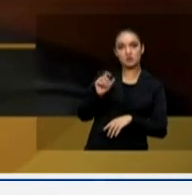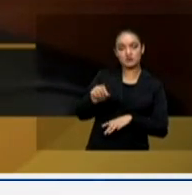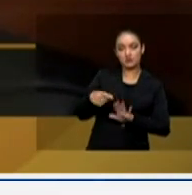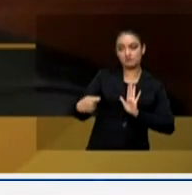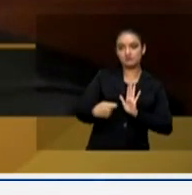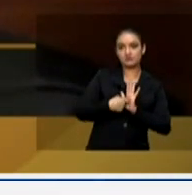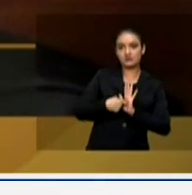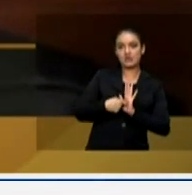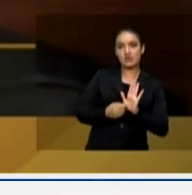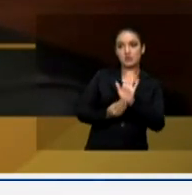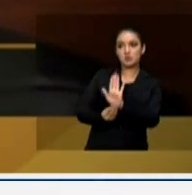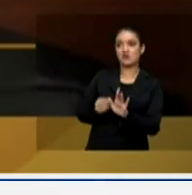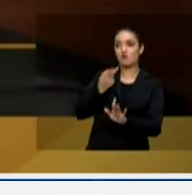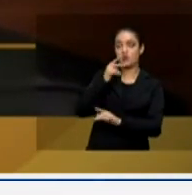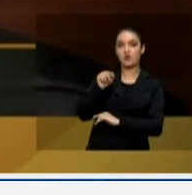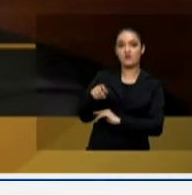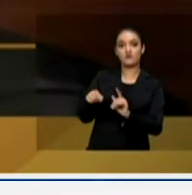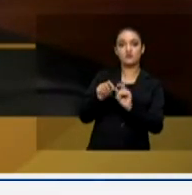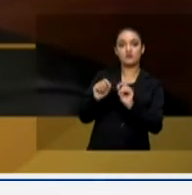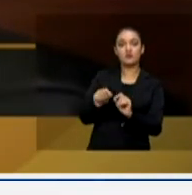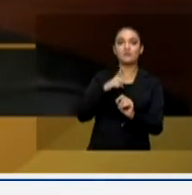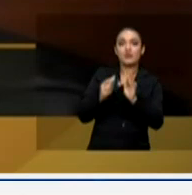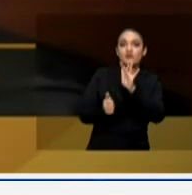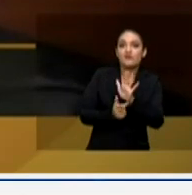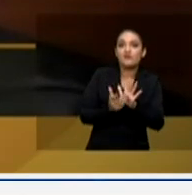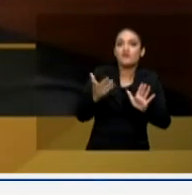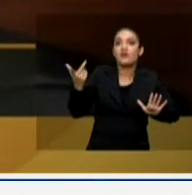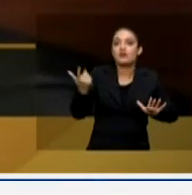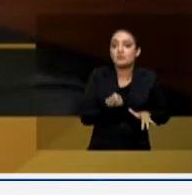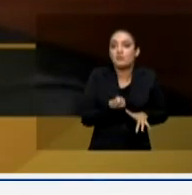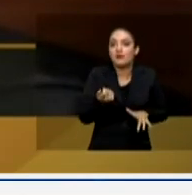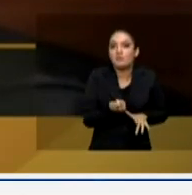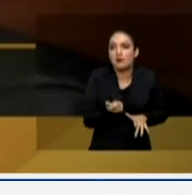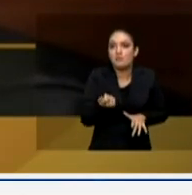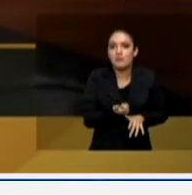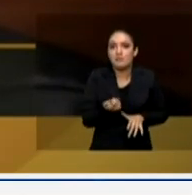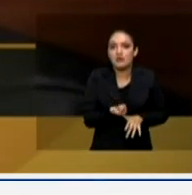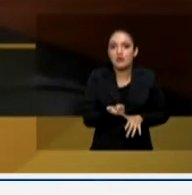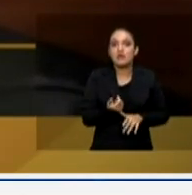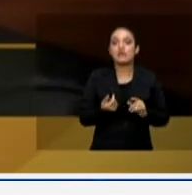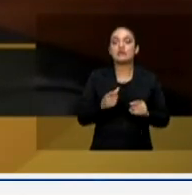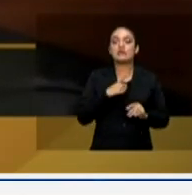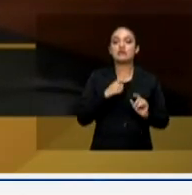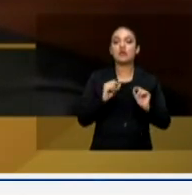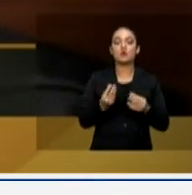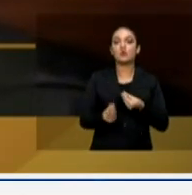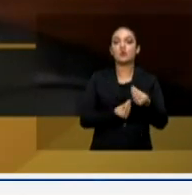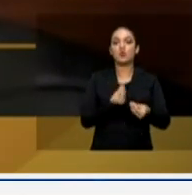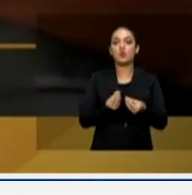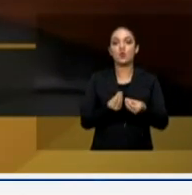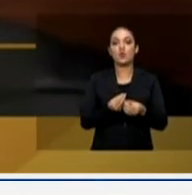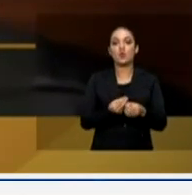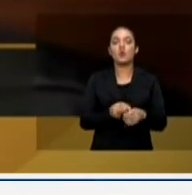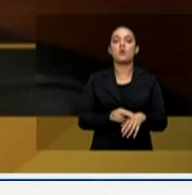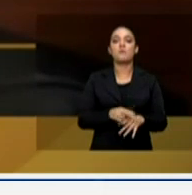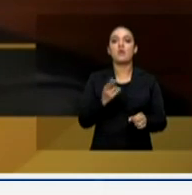decisão final sobre o mérito destas provas. Isso não é verdade. Em momento nenhum se diz que ele foi vítima da maior mentira. Apenas é